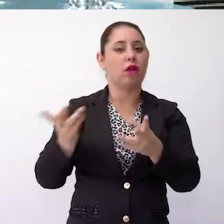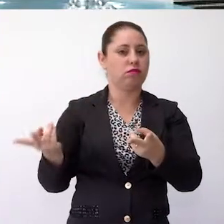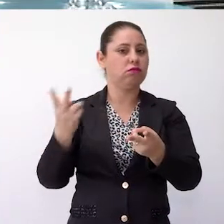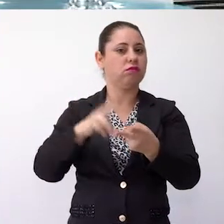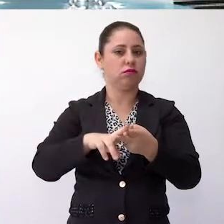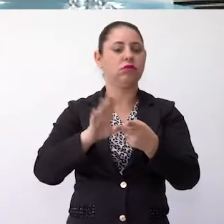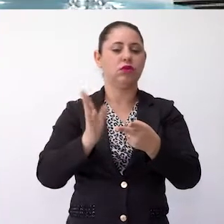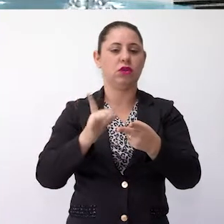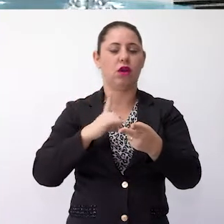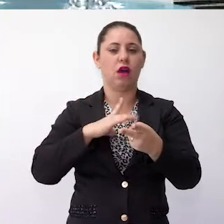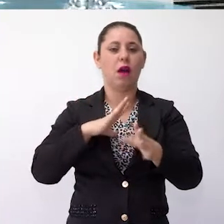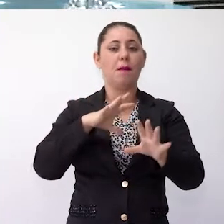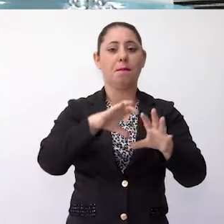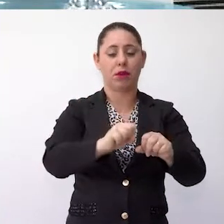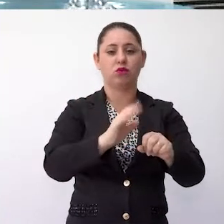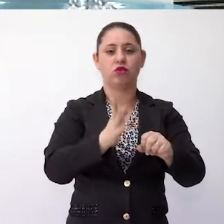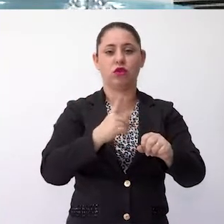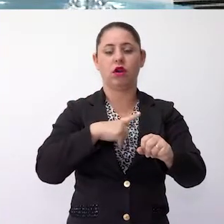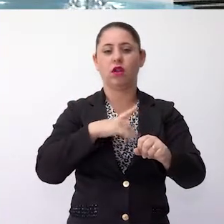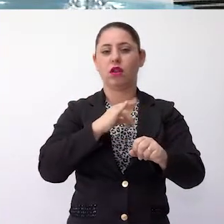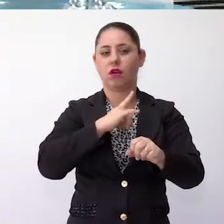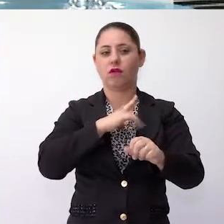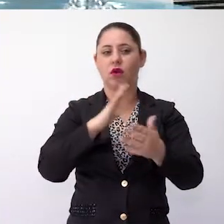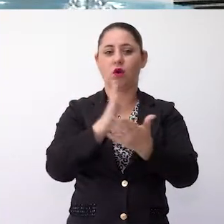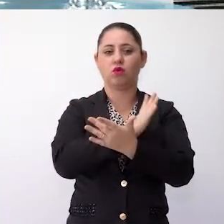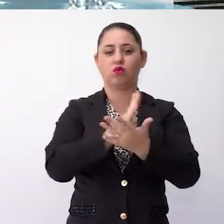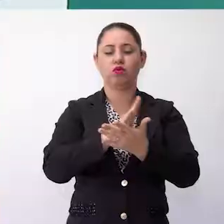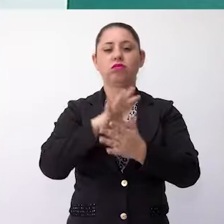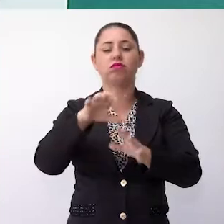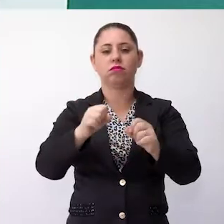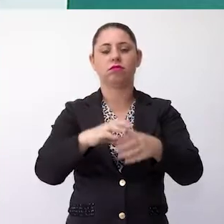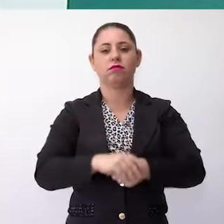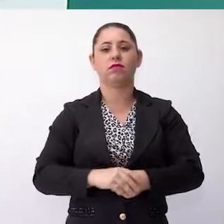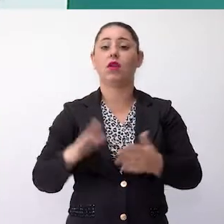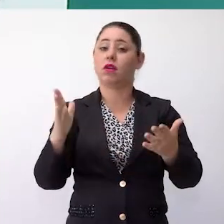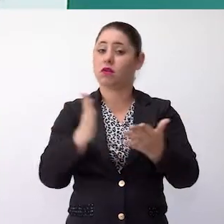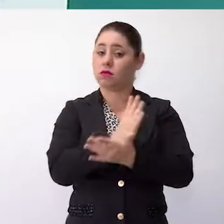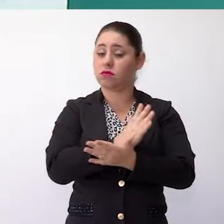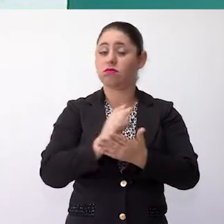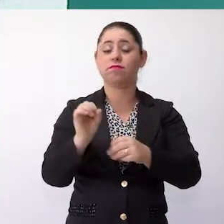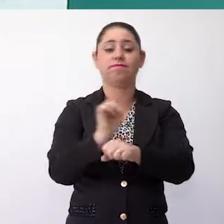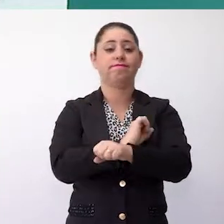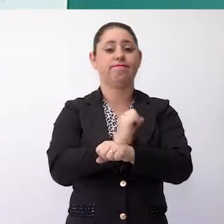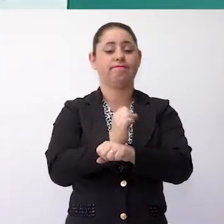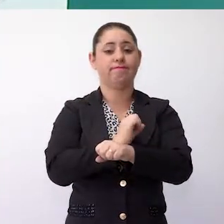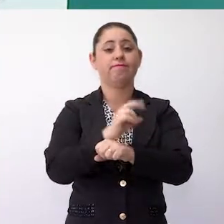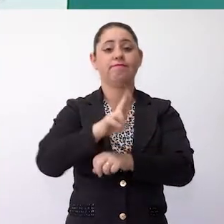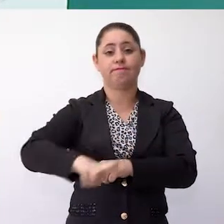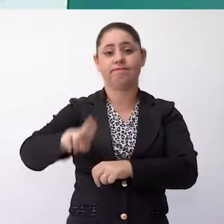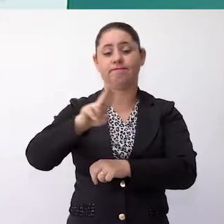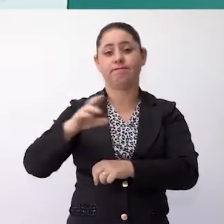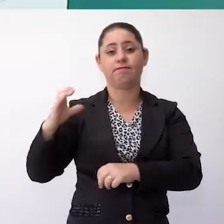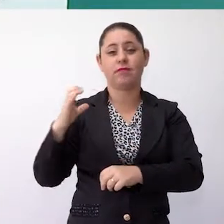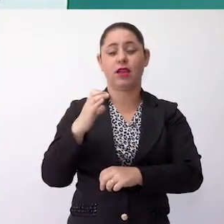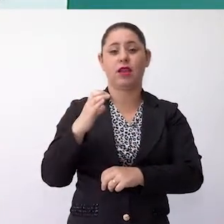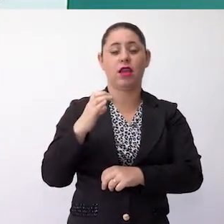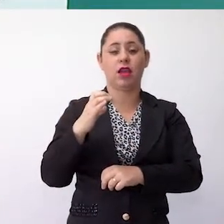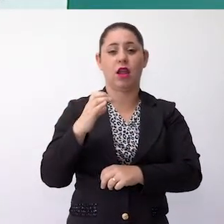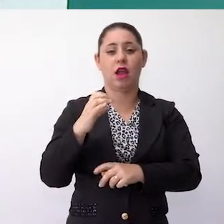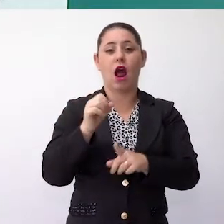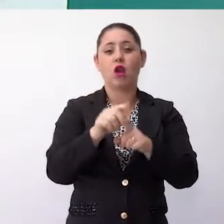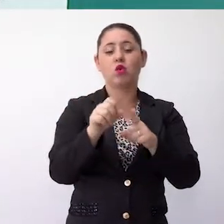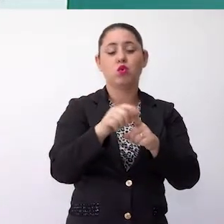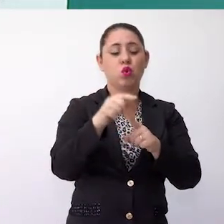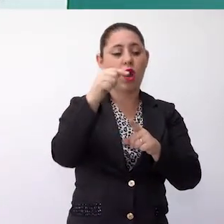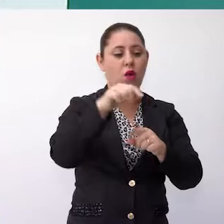alguma ocorrência nesse sentido? Sim, alguns veículos são utilizados pelos criminosos. Ele loca o veículo